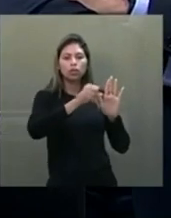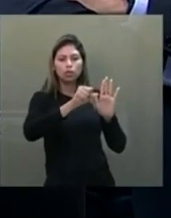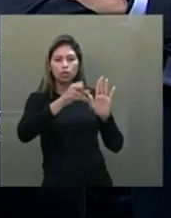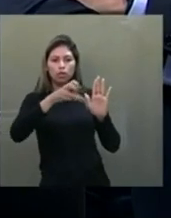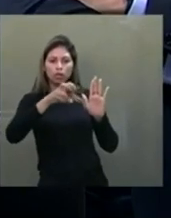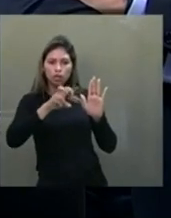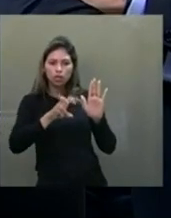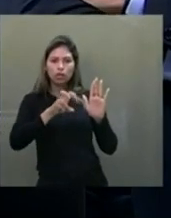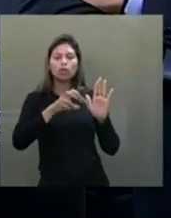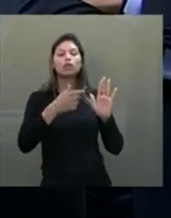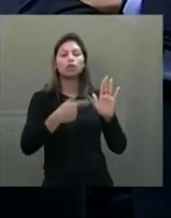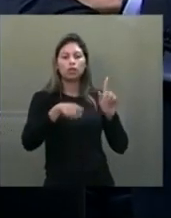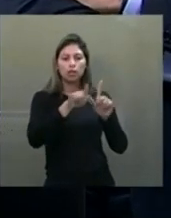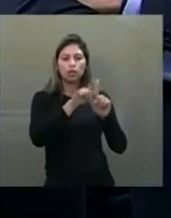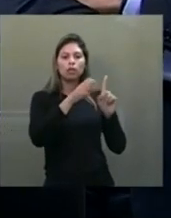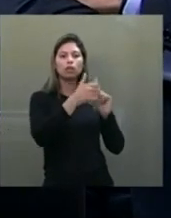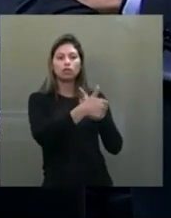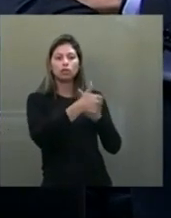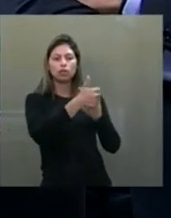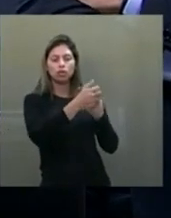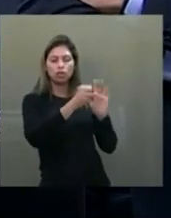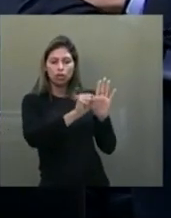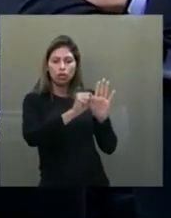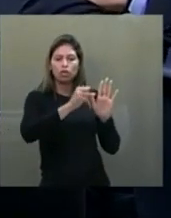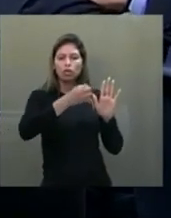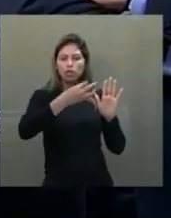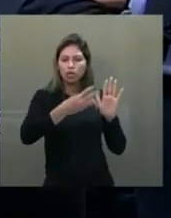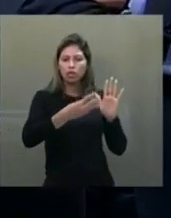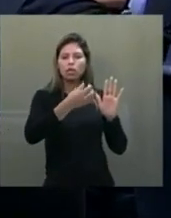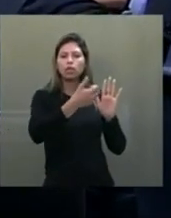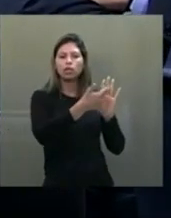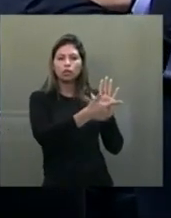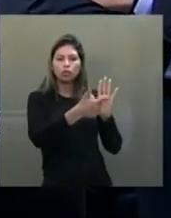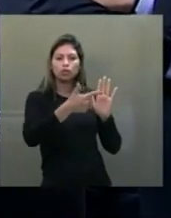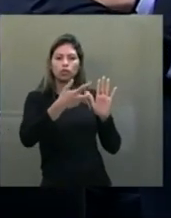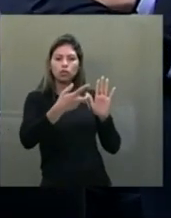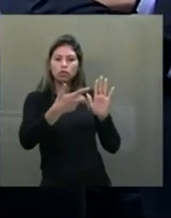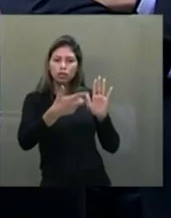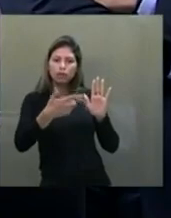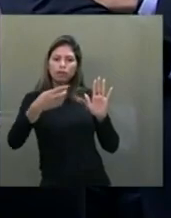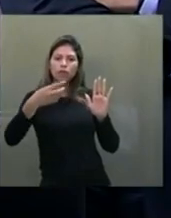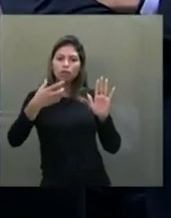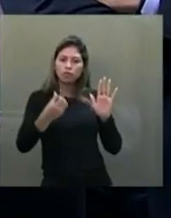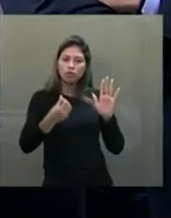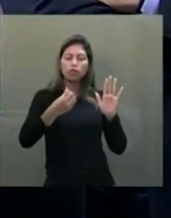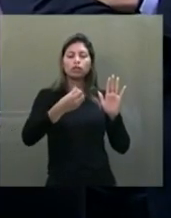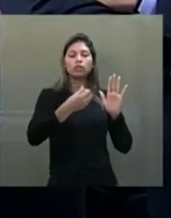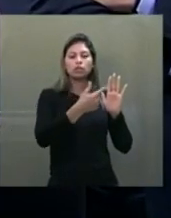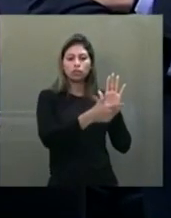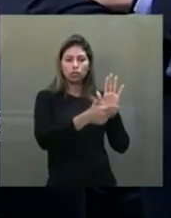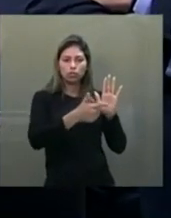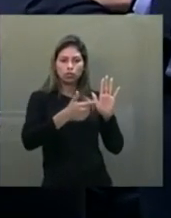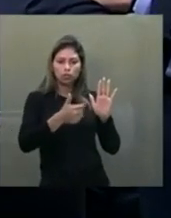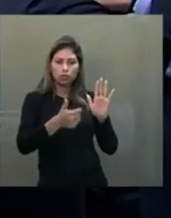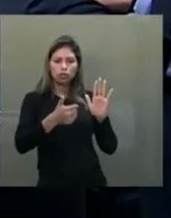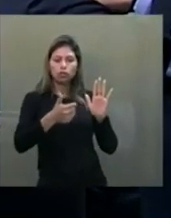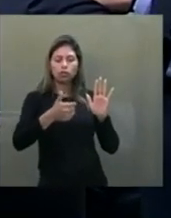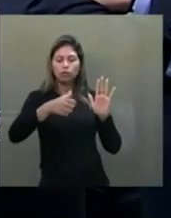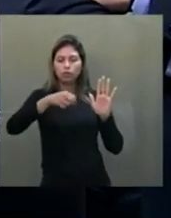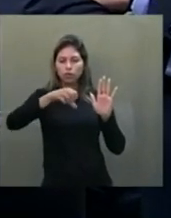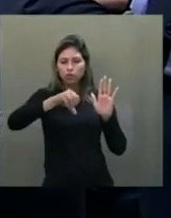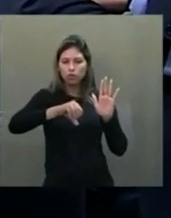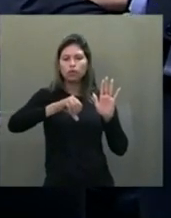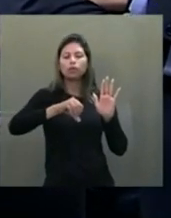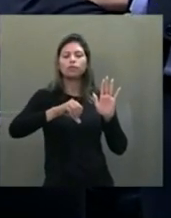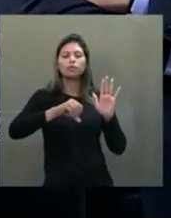o benefício disso? E onde é que vai perder ou ganhar? Então, gente precisa ter responsabilidade